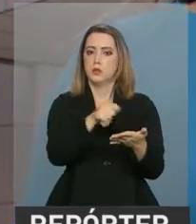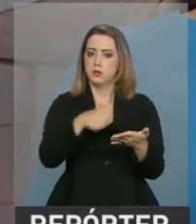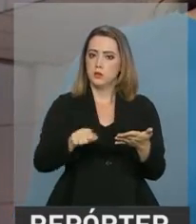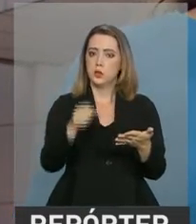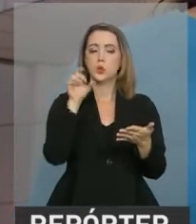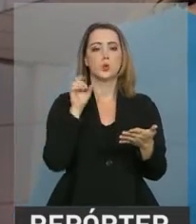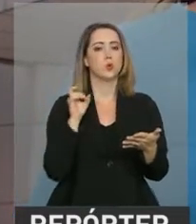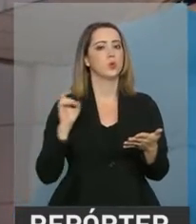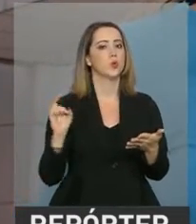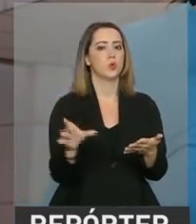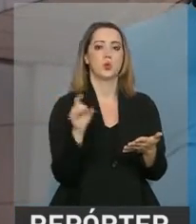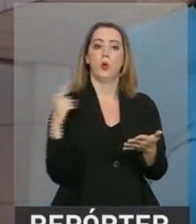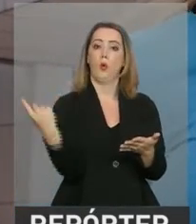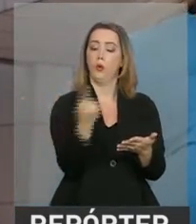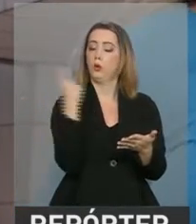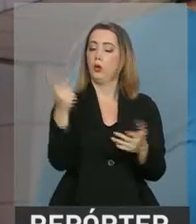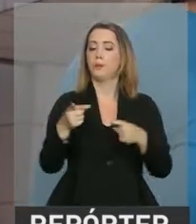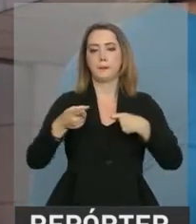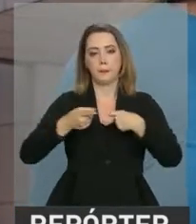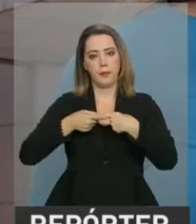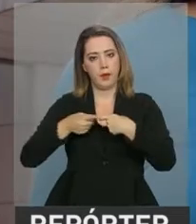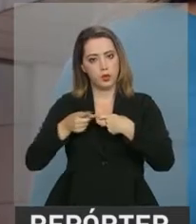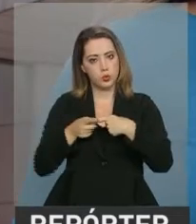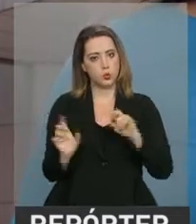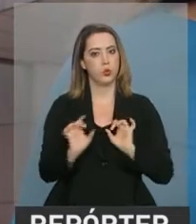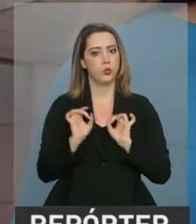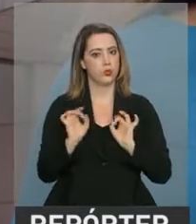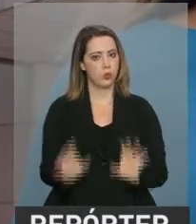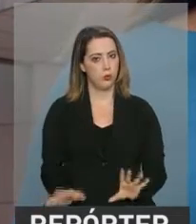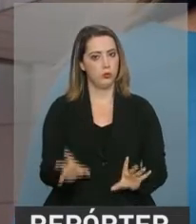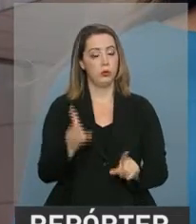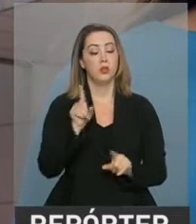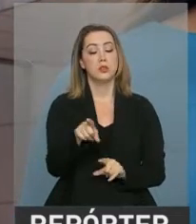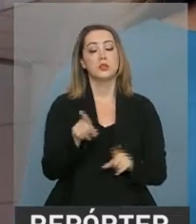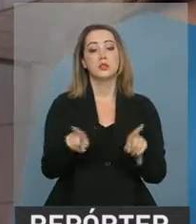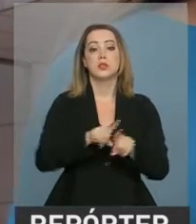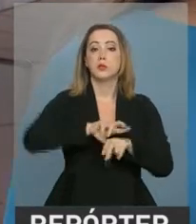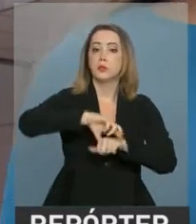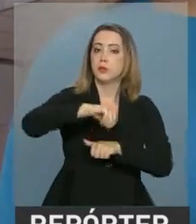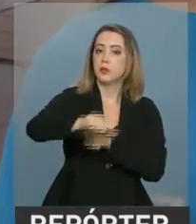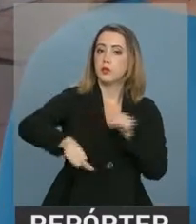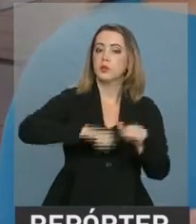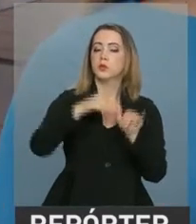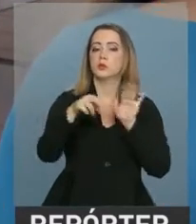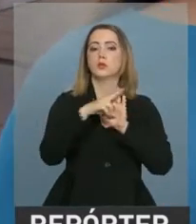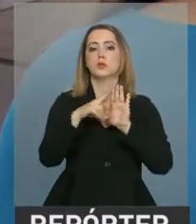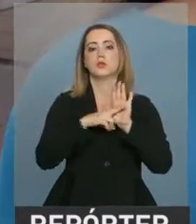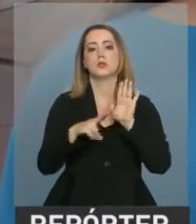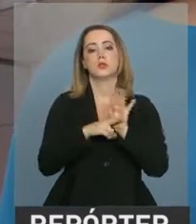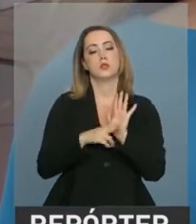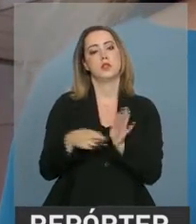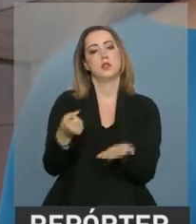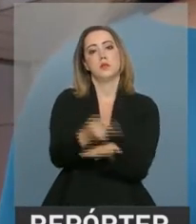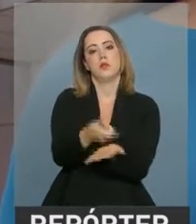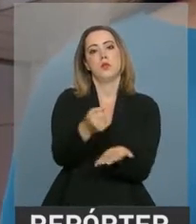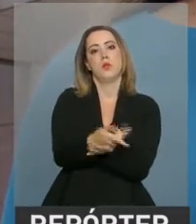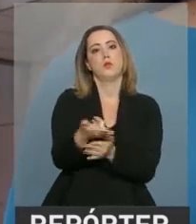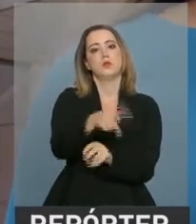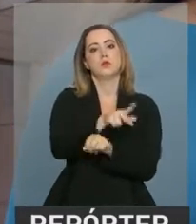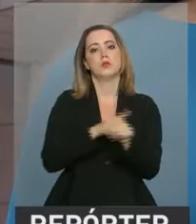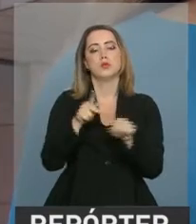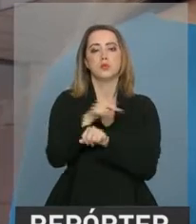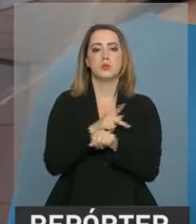exclusivamente por médicos a agência também mudou as regras para tornar mais fácil a importação desses produtos